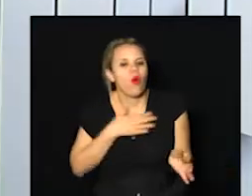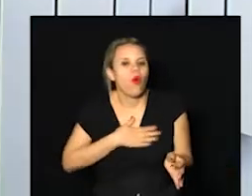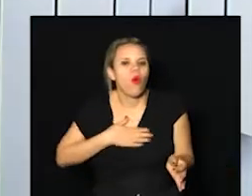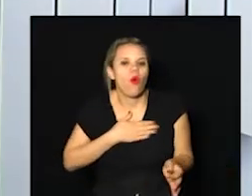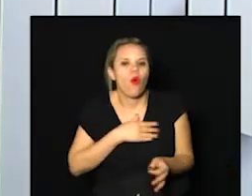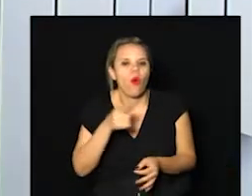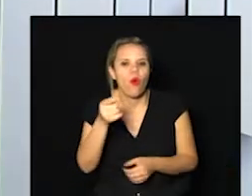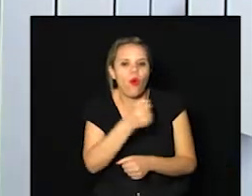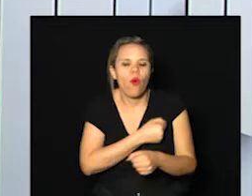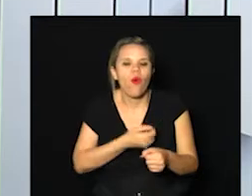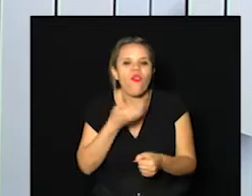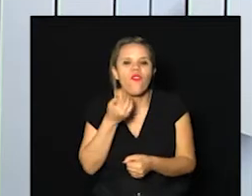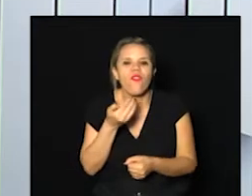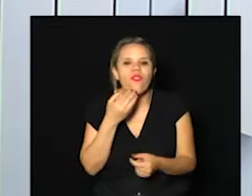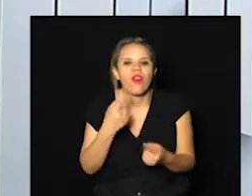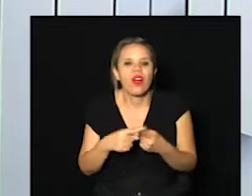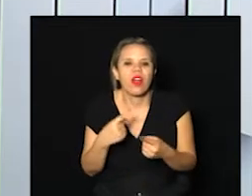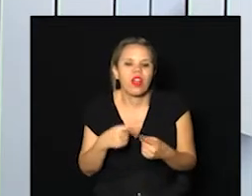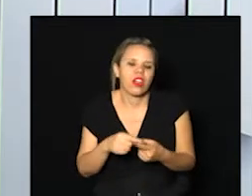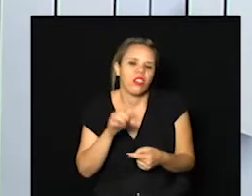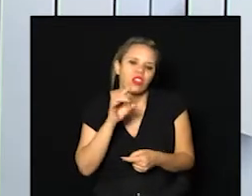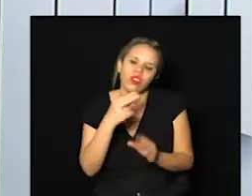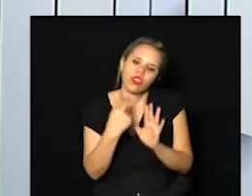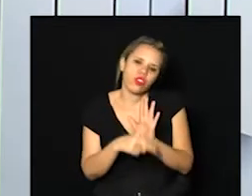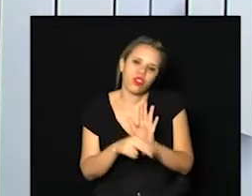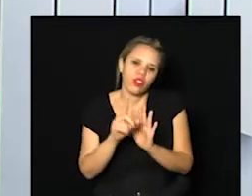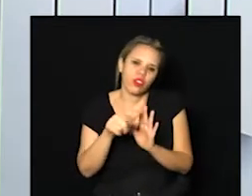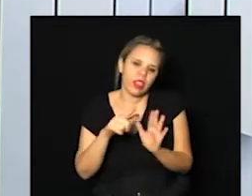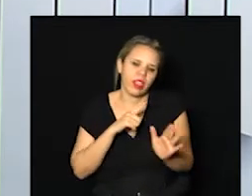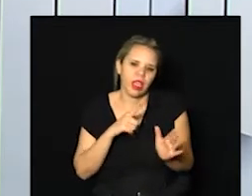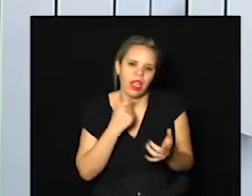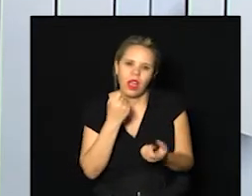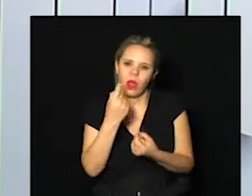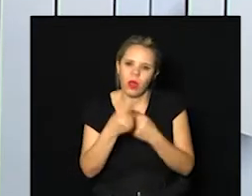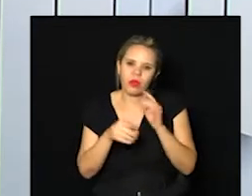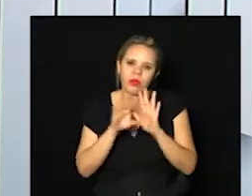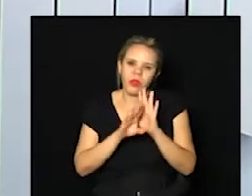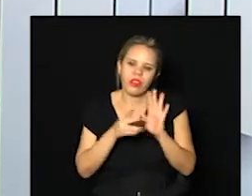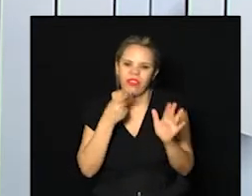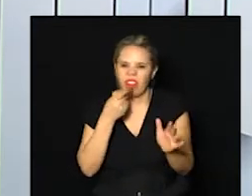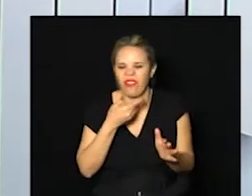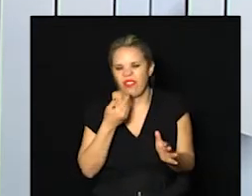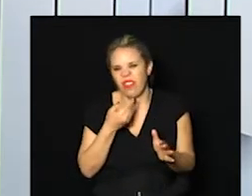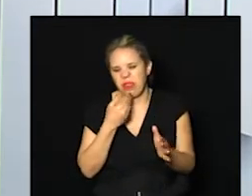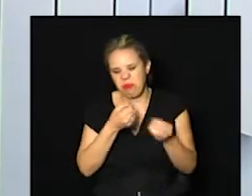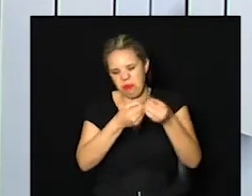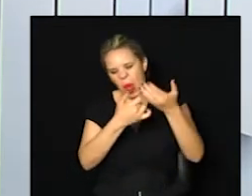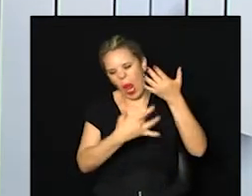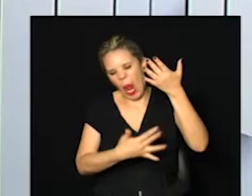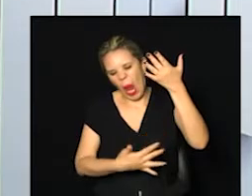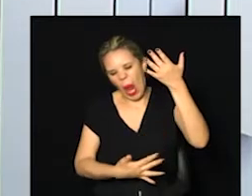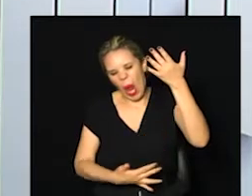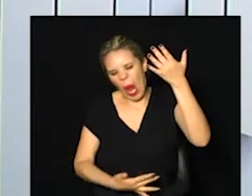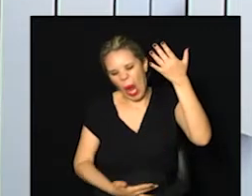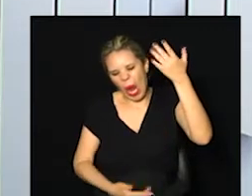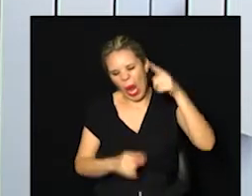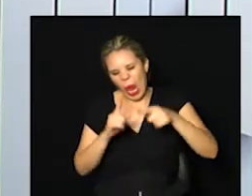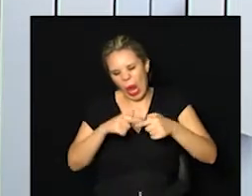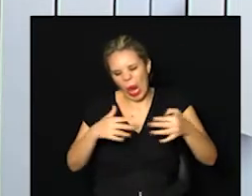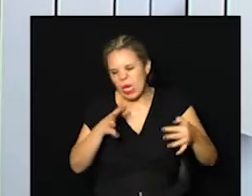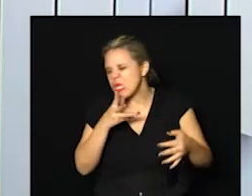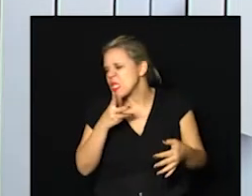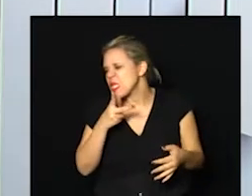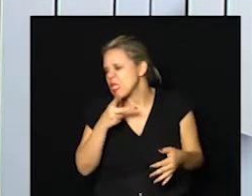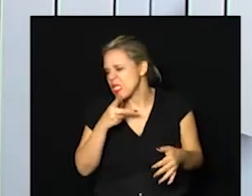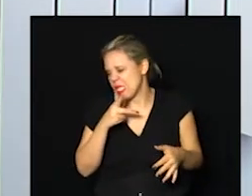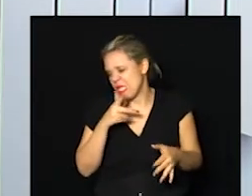desse Cozinha Fácil porque não é só no nome que tem. Porque tem alguns programas que falam que é fácil e vai ver, tem um monte de ingrediente, demora,